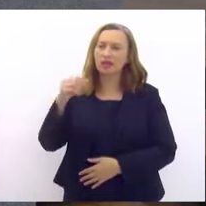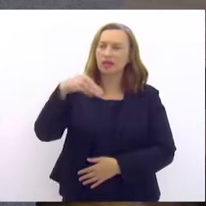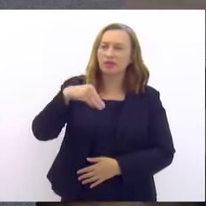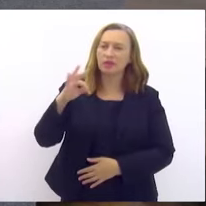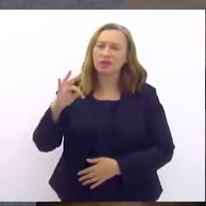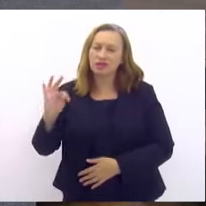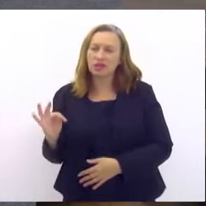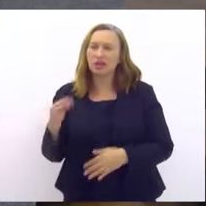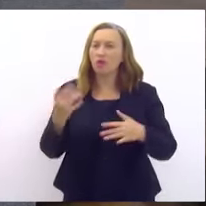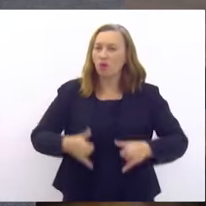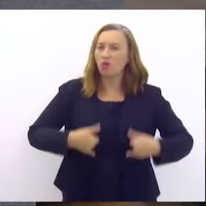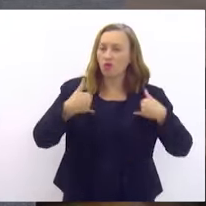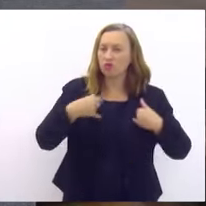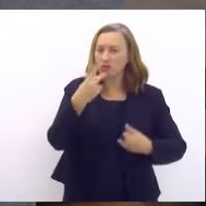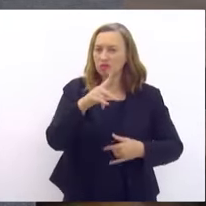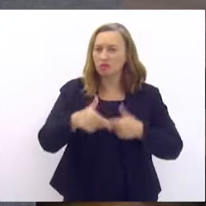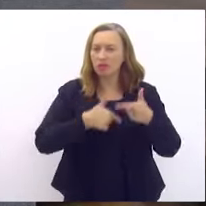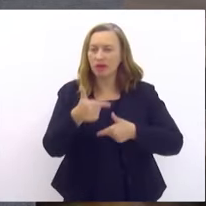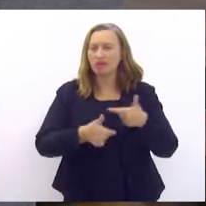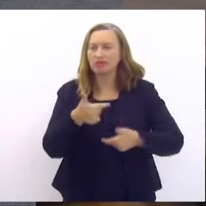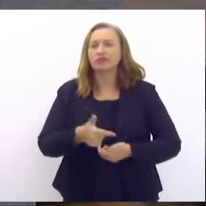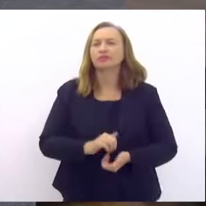orgulho do seu